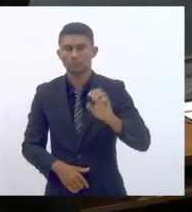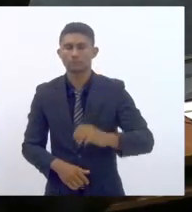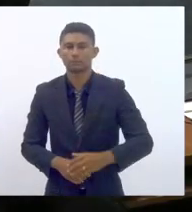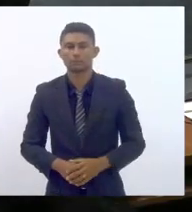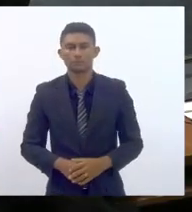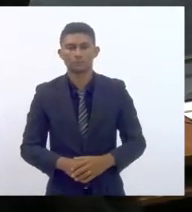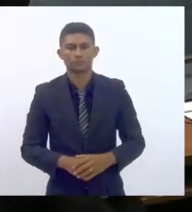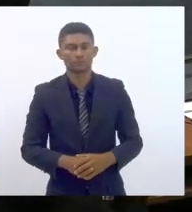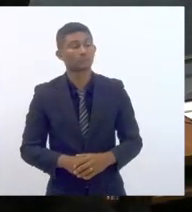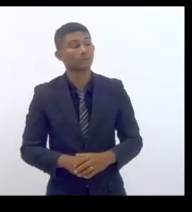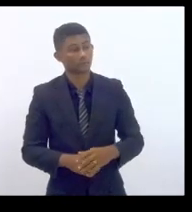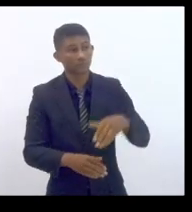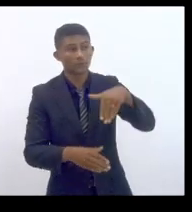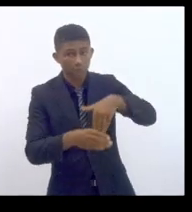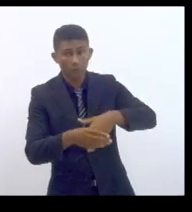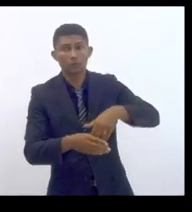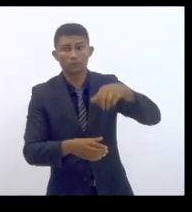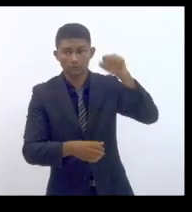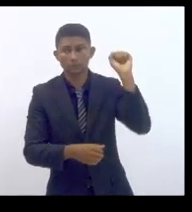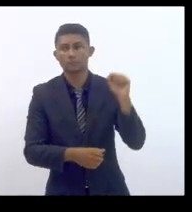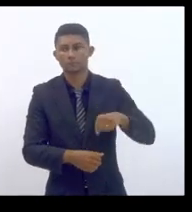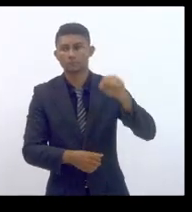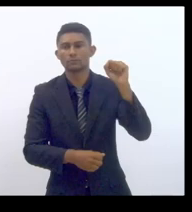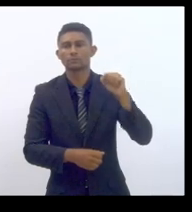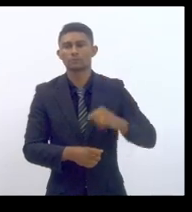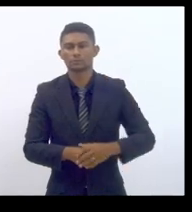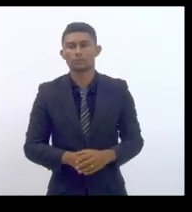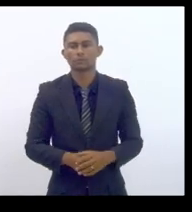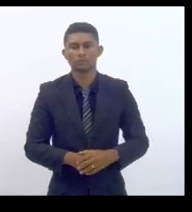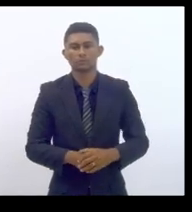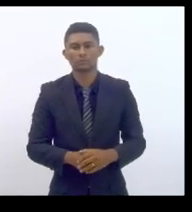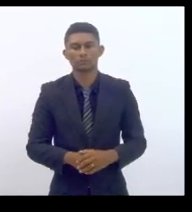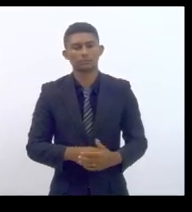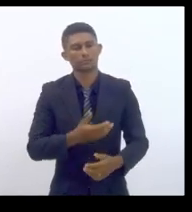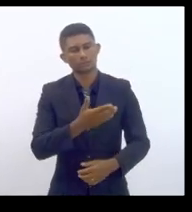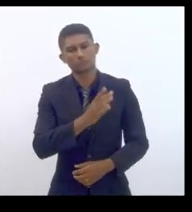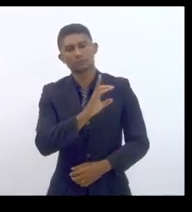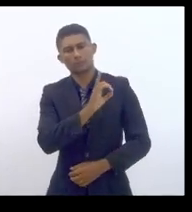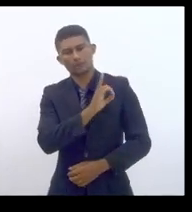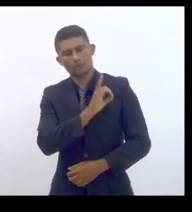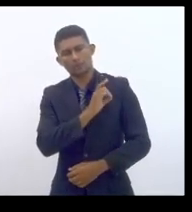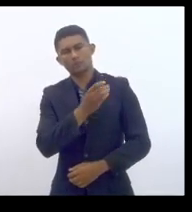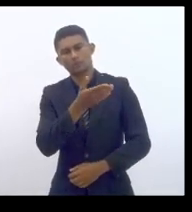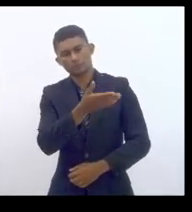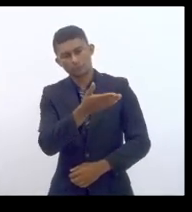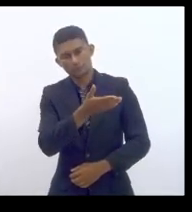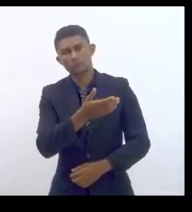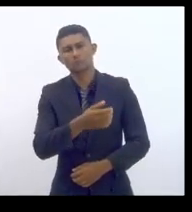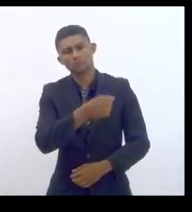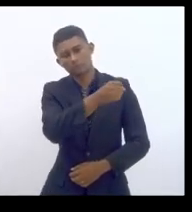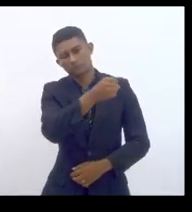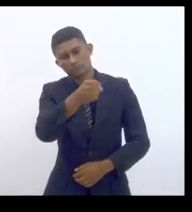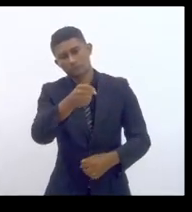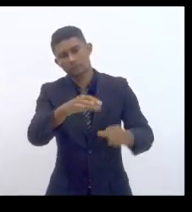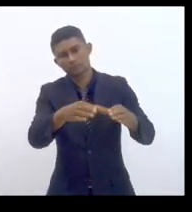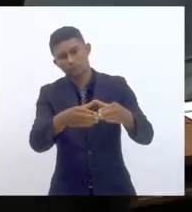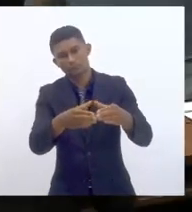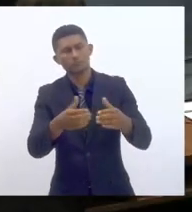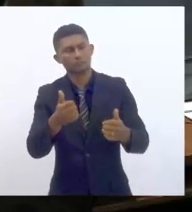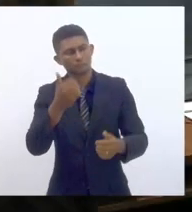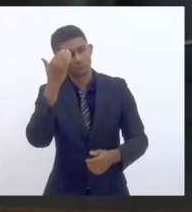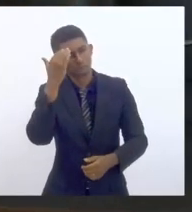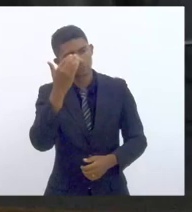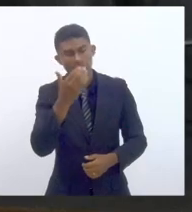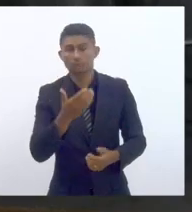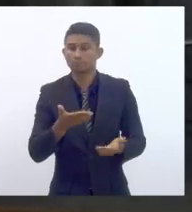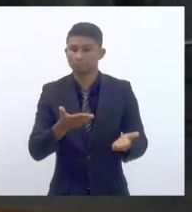Voto sim, presidente. Tchau, a cidade. Delegado Fernando Moraes, a recondução à GETRANS. Obrigado.